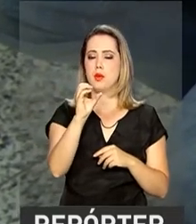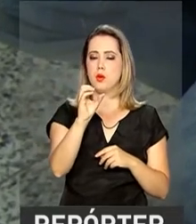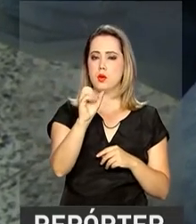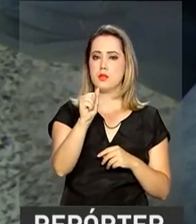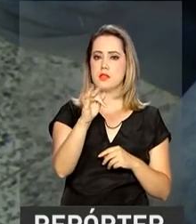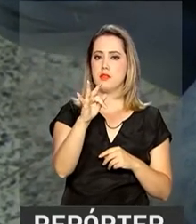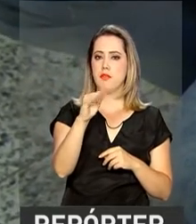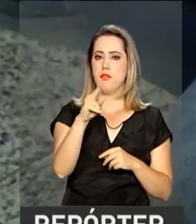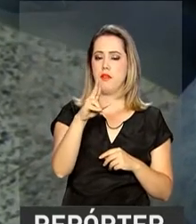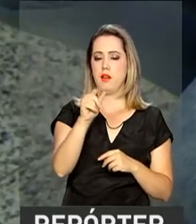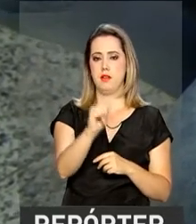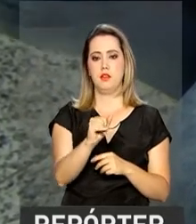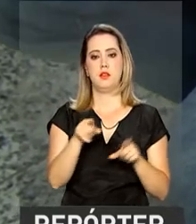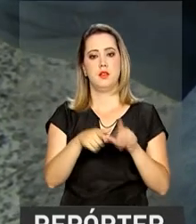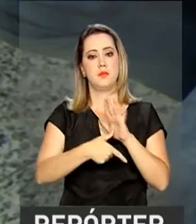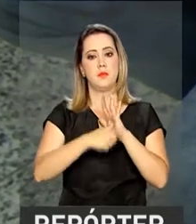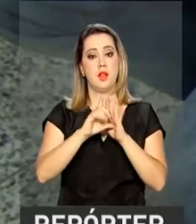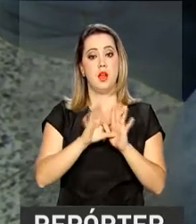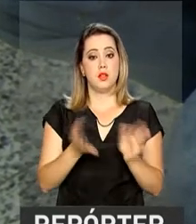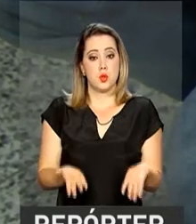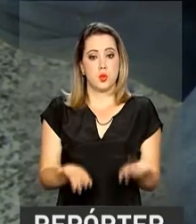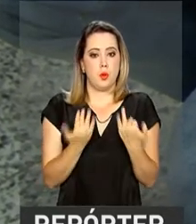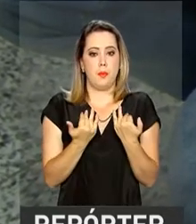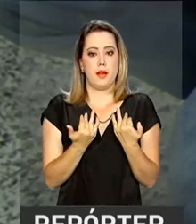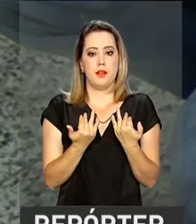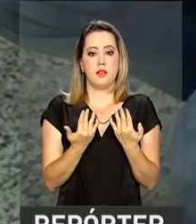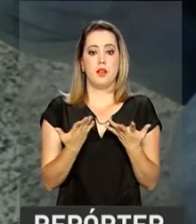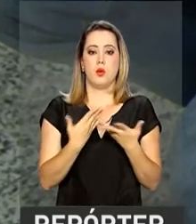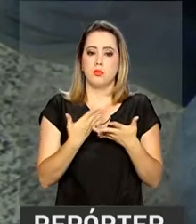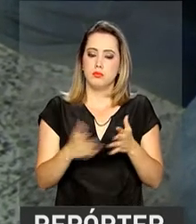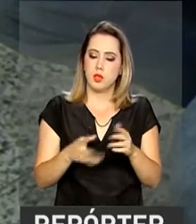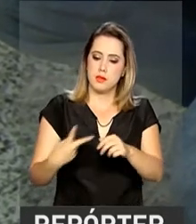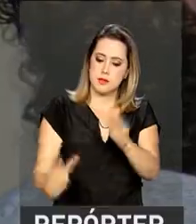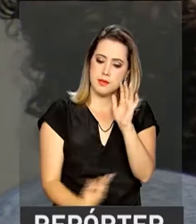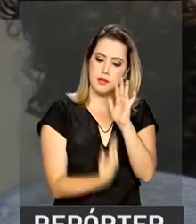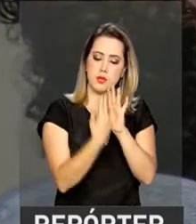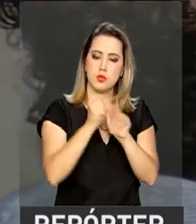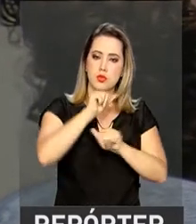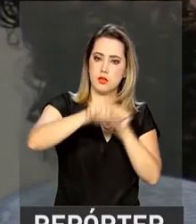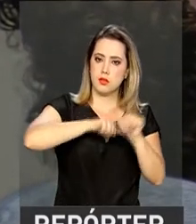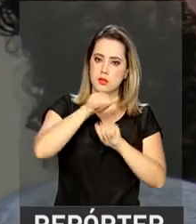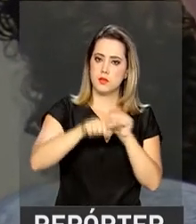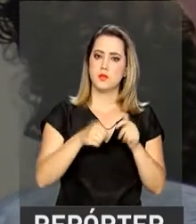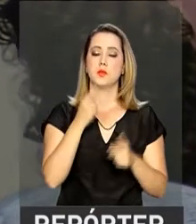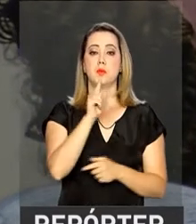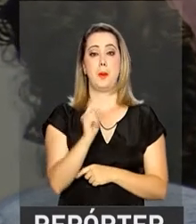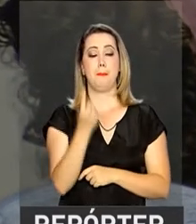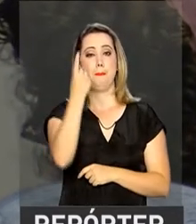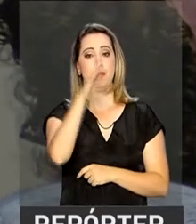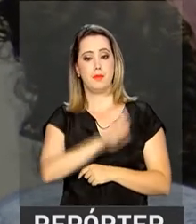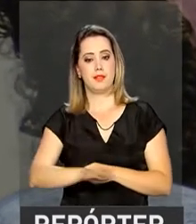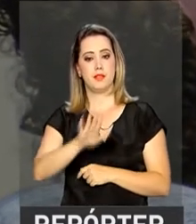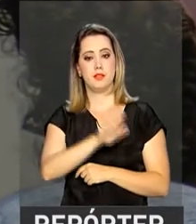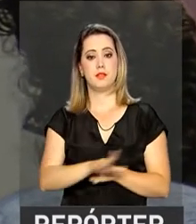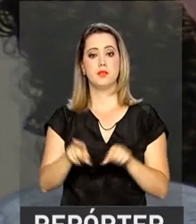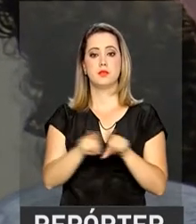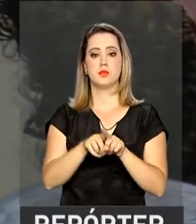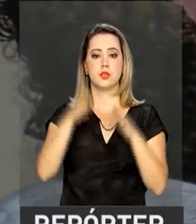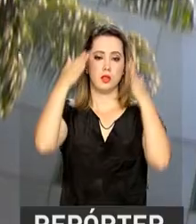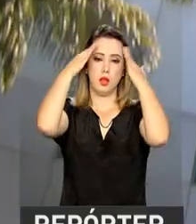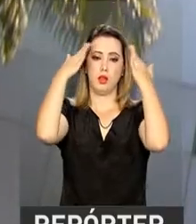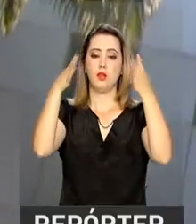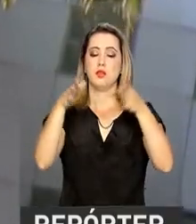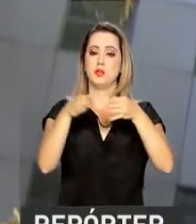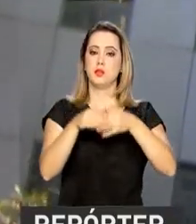perninhas, que antes ficavam dobradas sobre o peito, passaram por cirurgia há 2 meses. Eloá foi a primeira paciente com síndrome associada ao